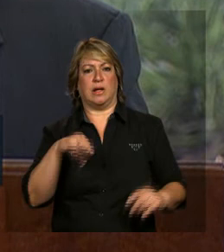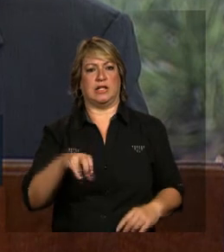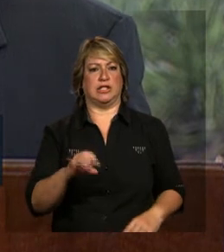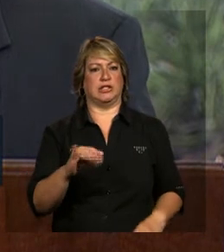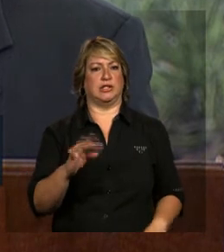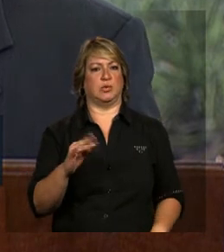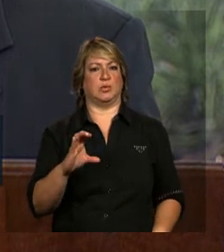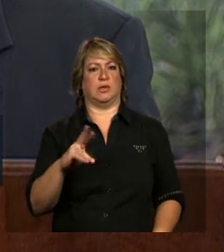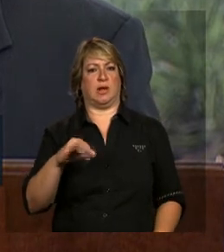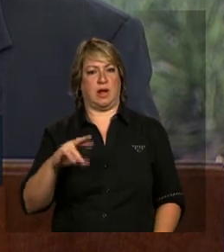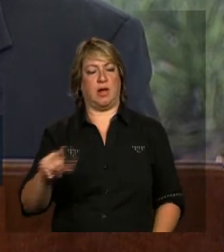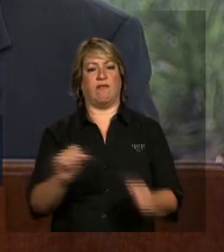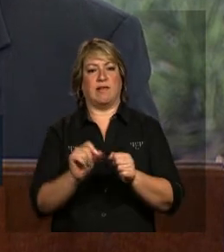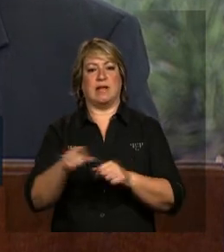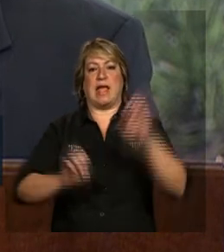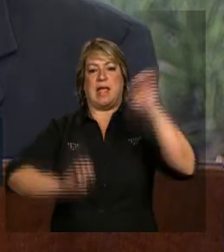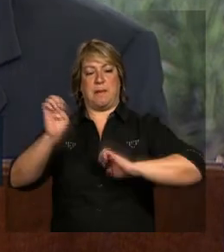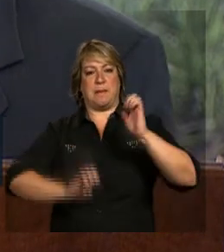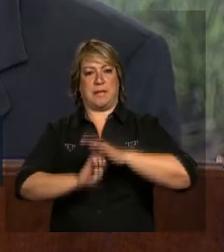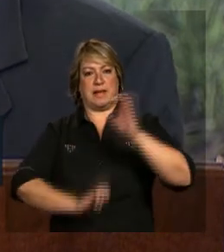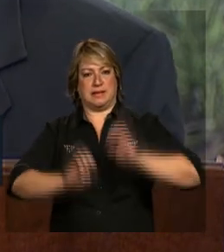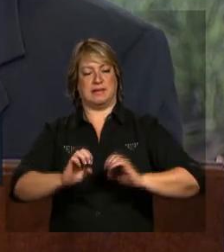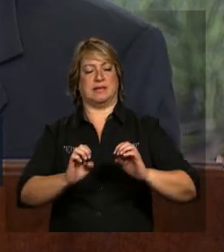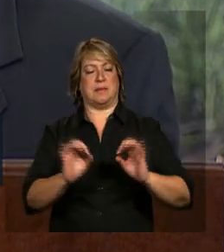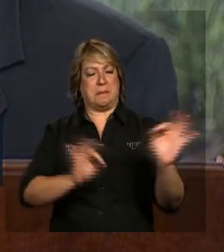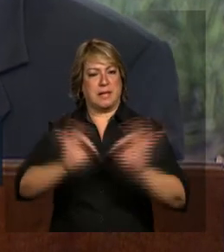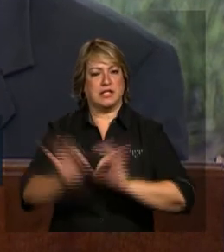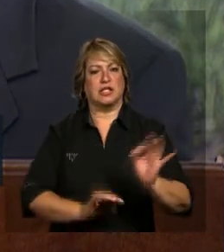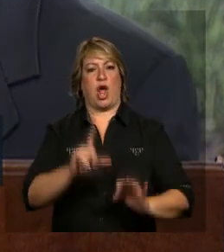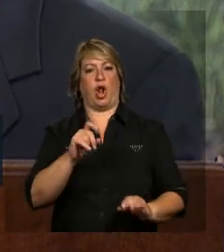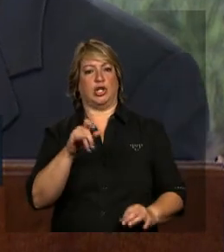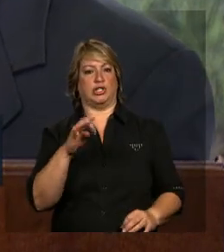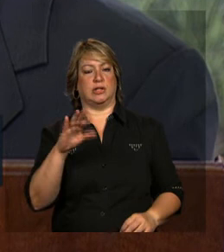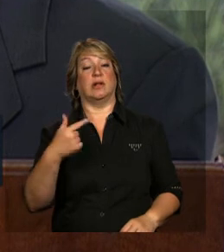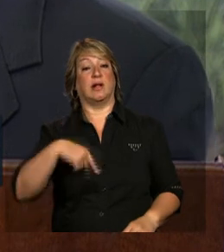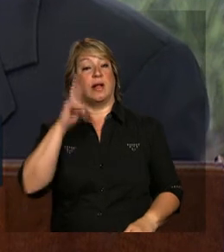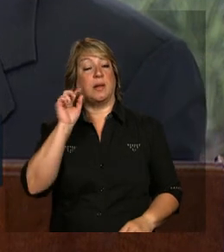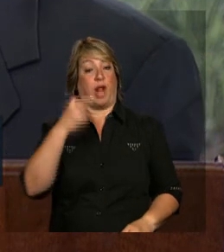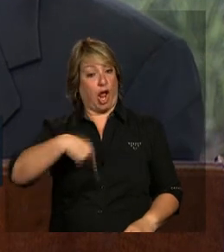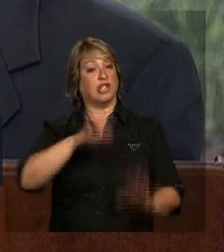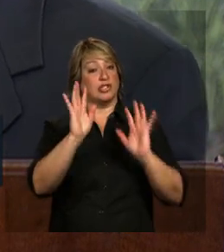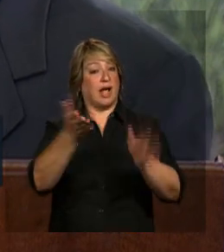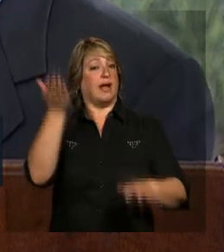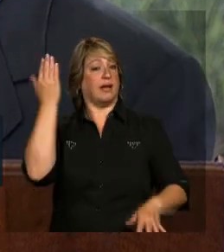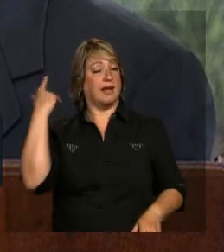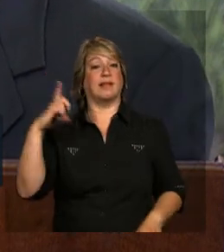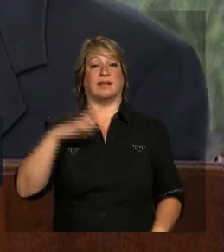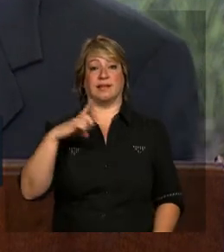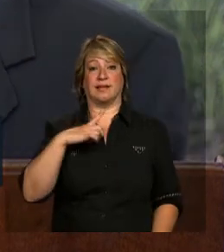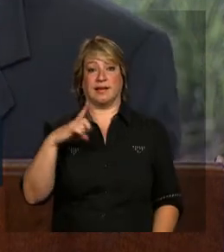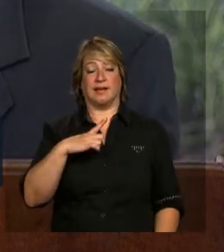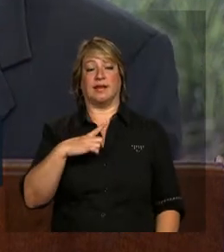faz através da empresa de planejamento e logística Lembro que já tivemos uma empresa que